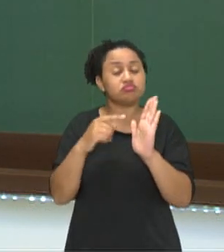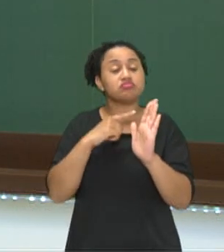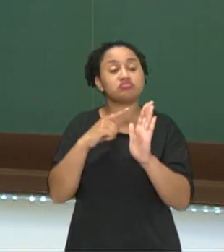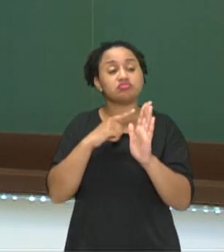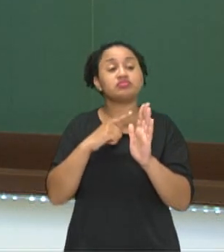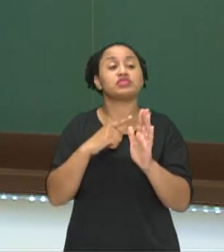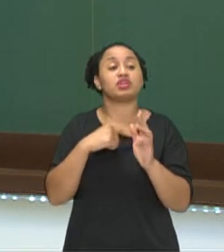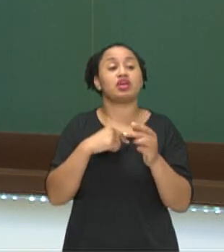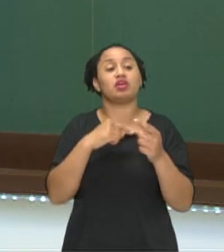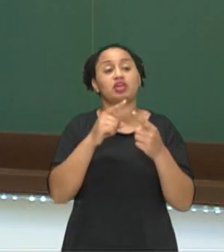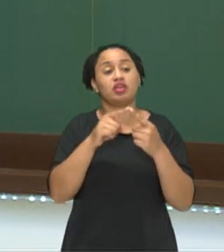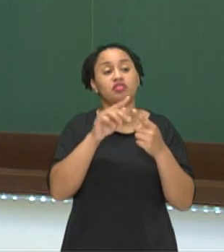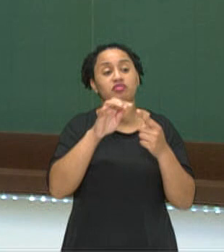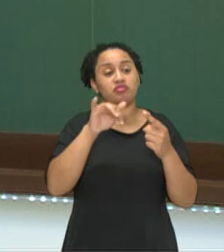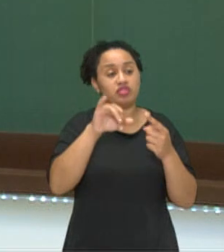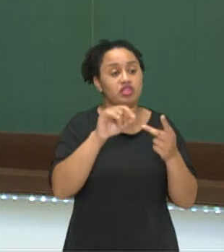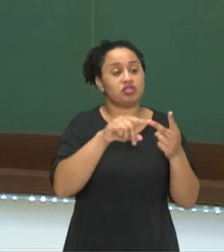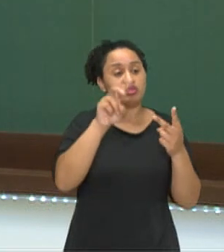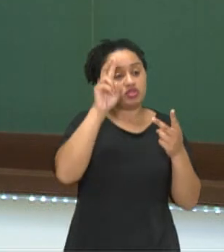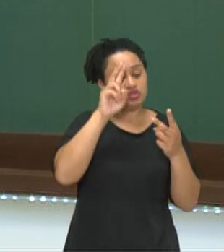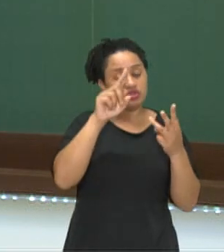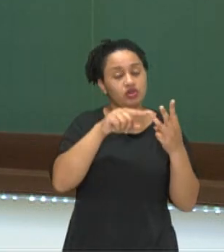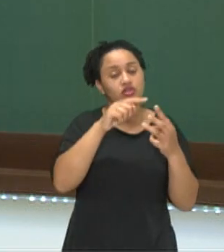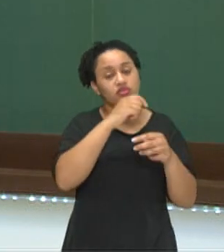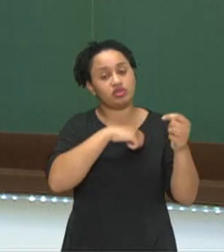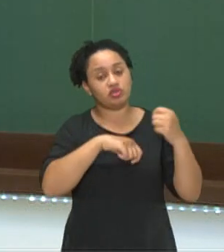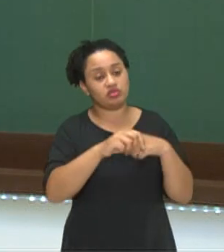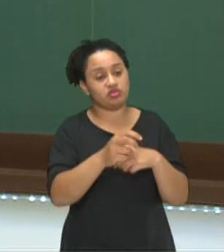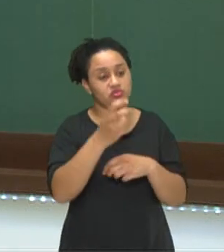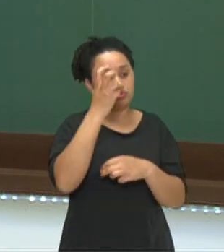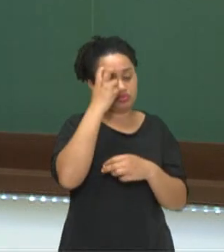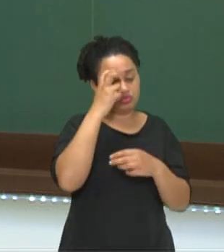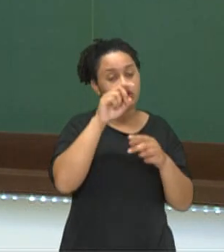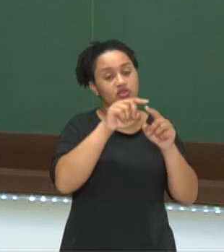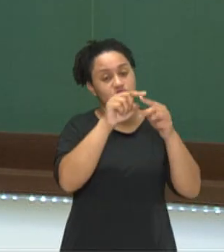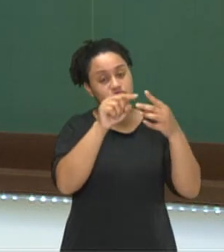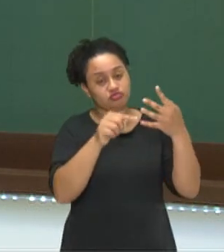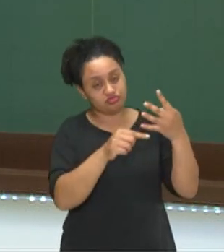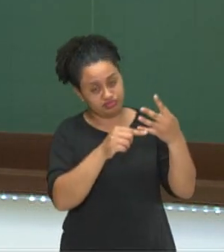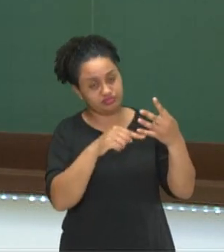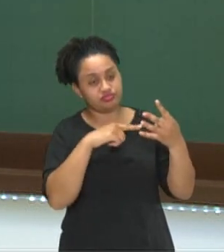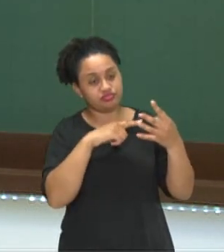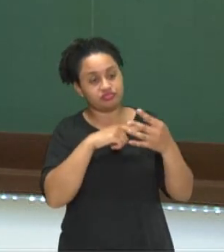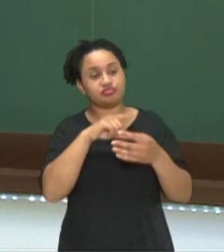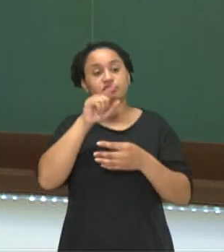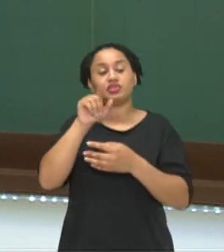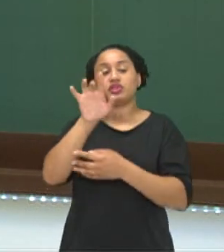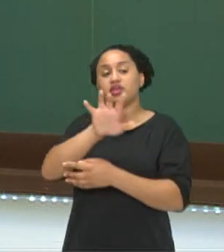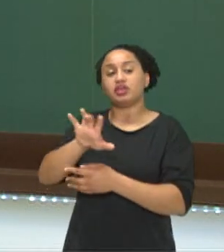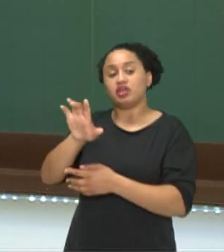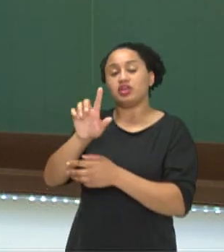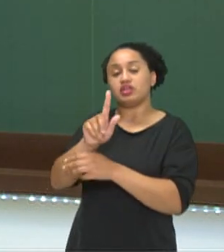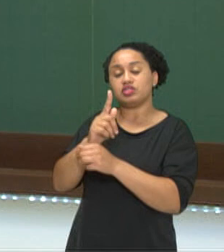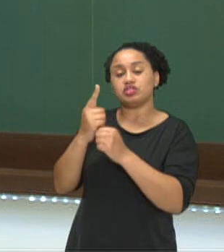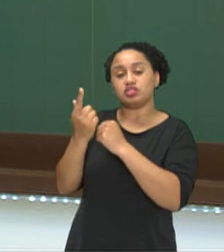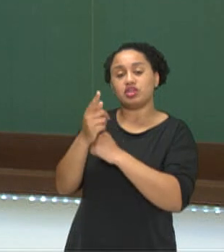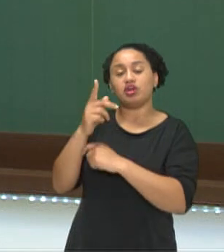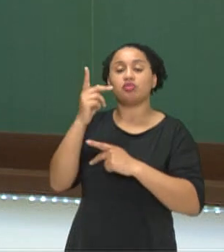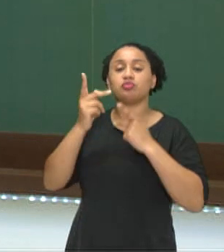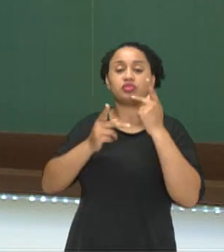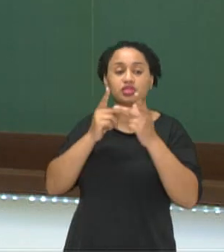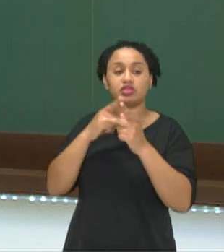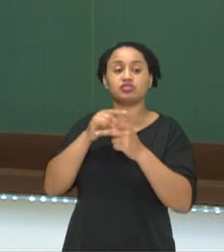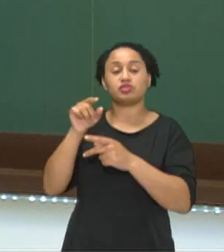aqui, ó. Critério físico, histórico, econômico e cultural, uma regionalização. Critério geopolítico,